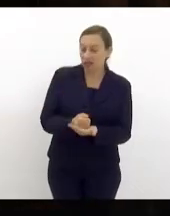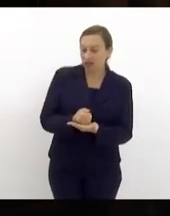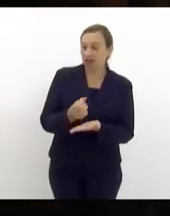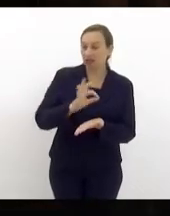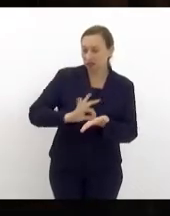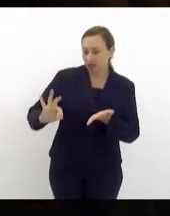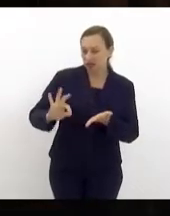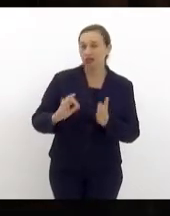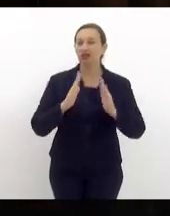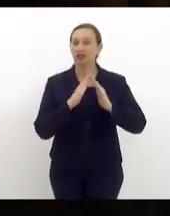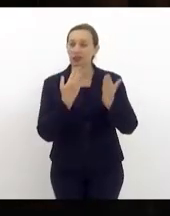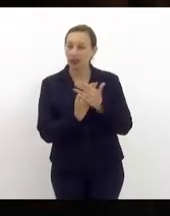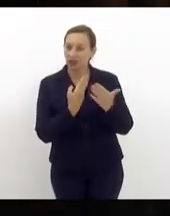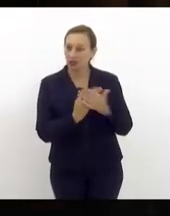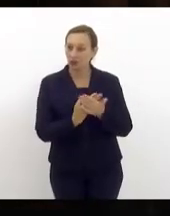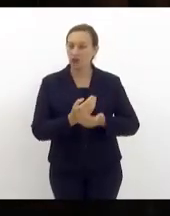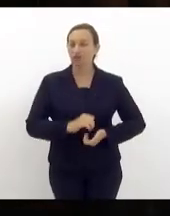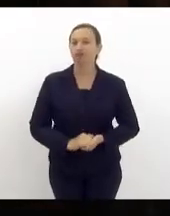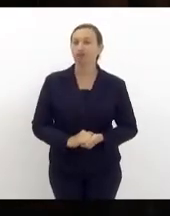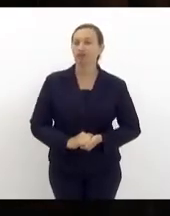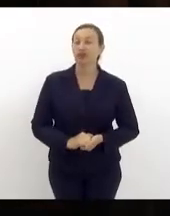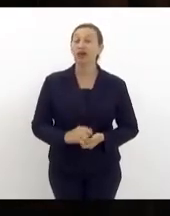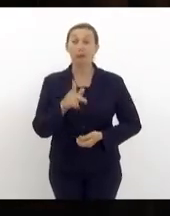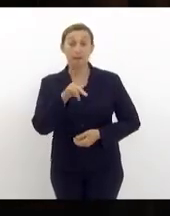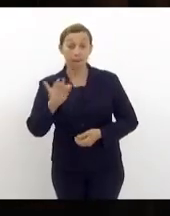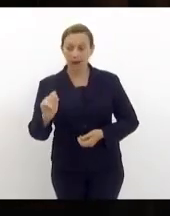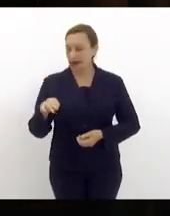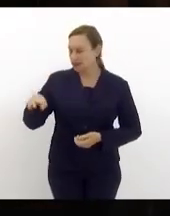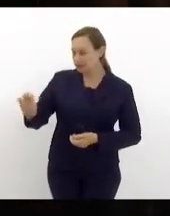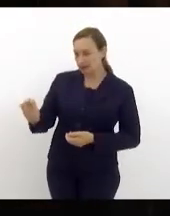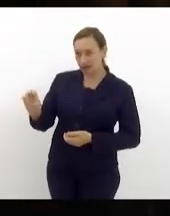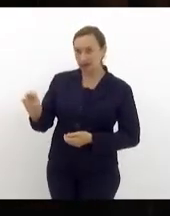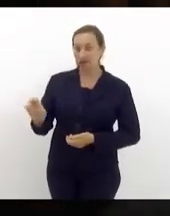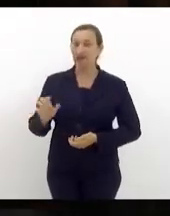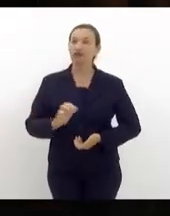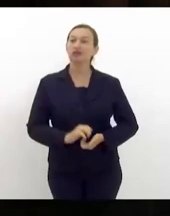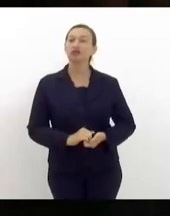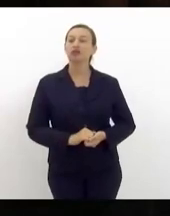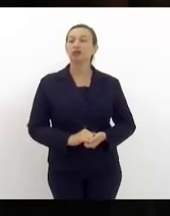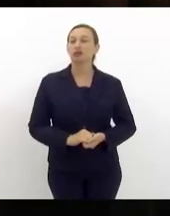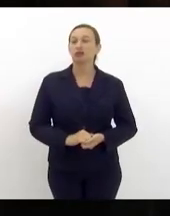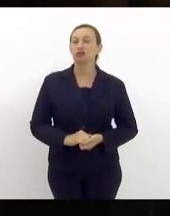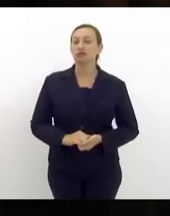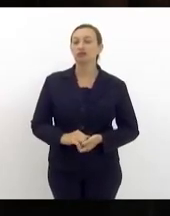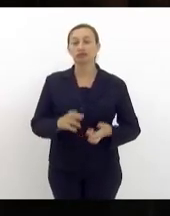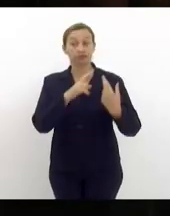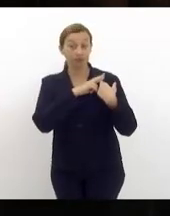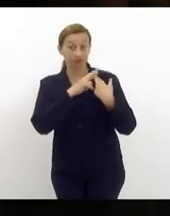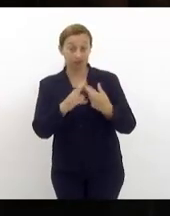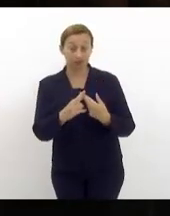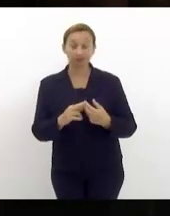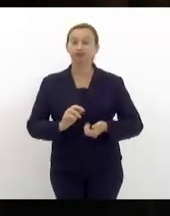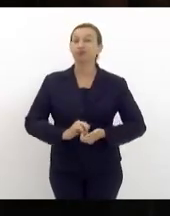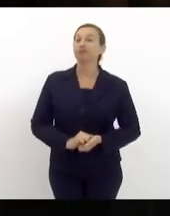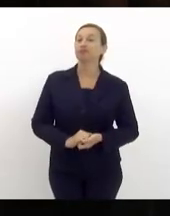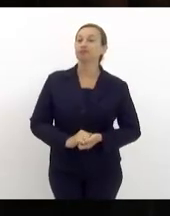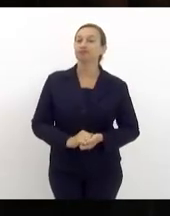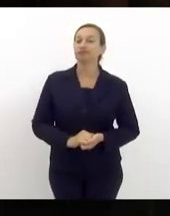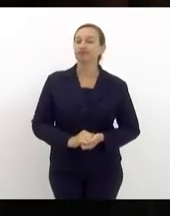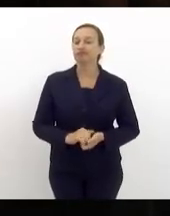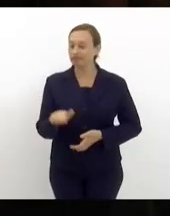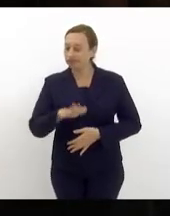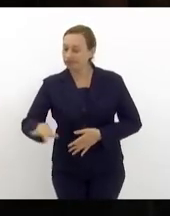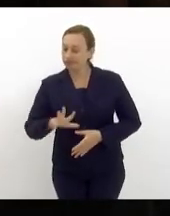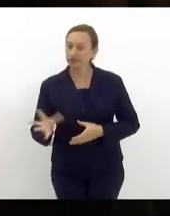uma contrapartida a esses pais, a essas mães que garantem, ou responsáveis, que garantem essa